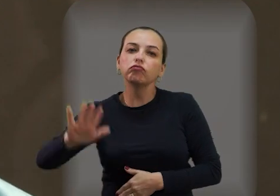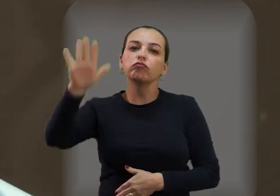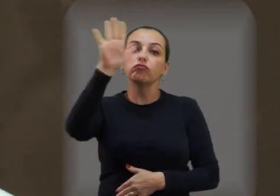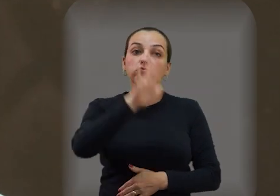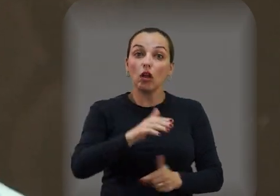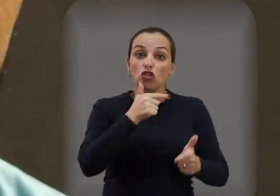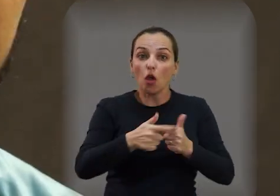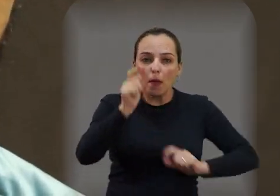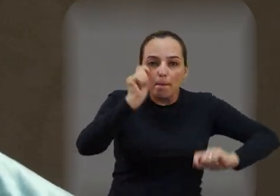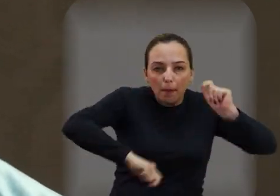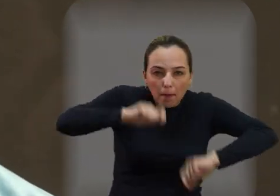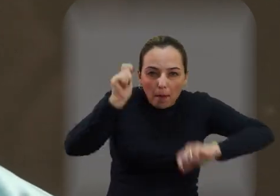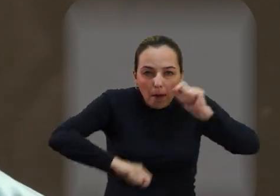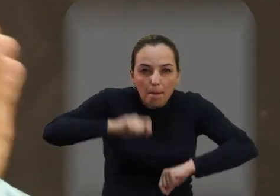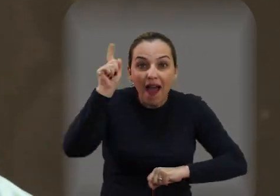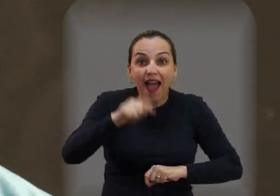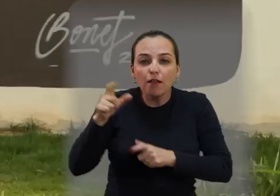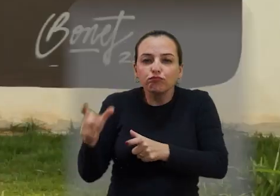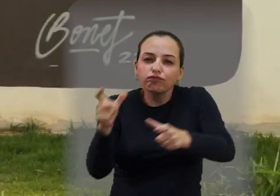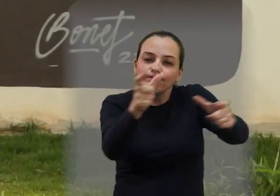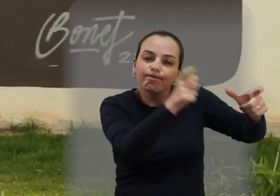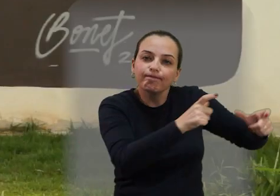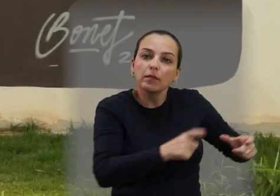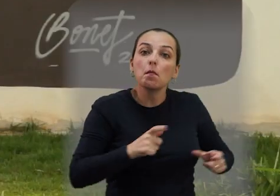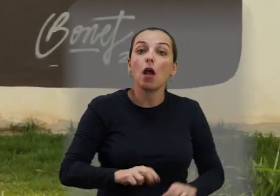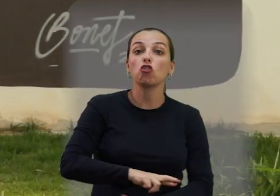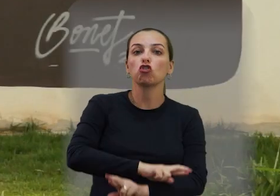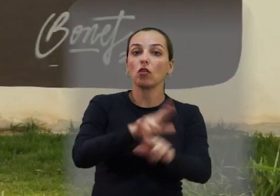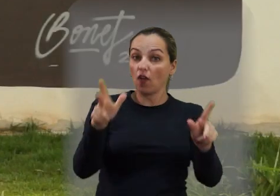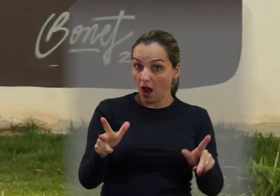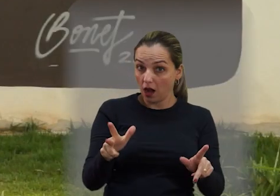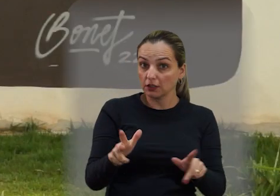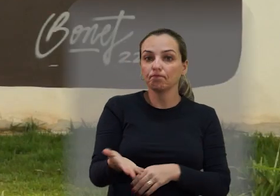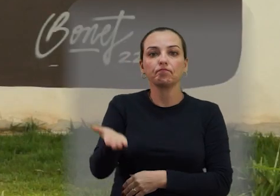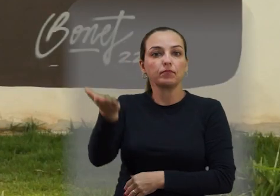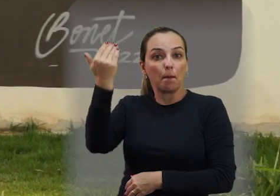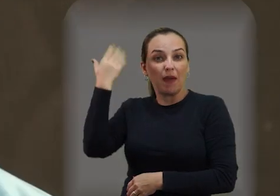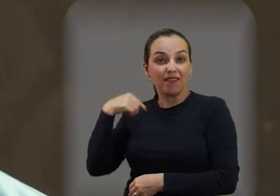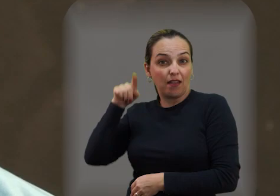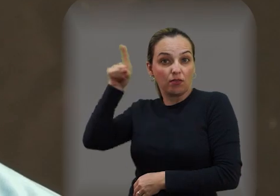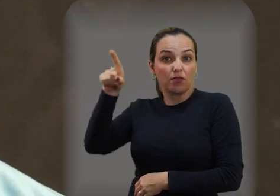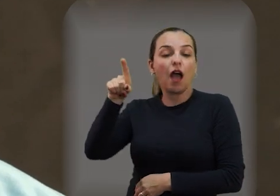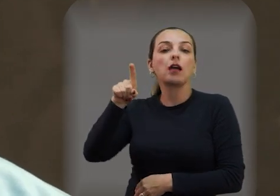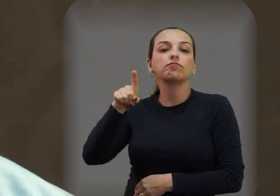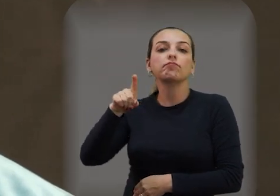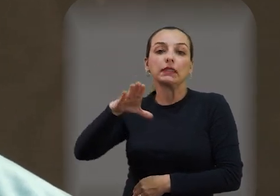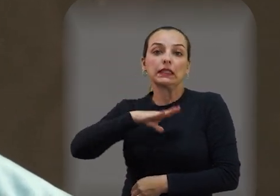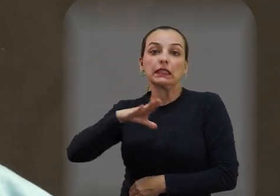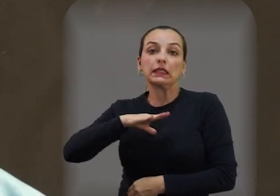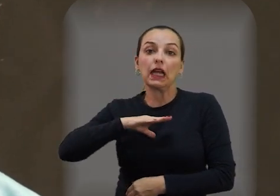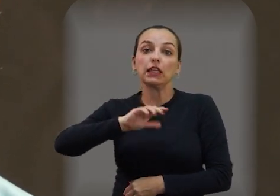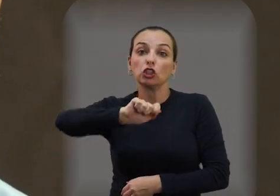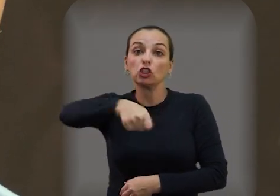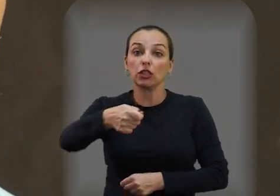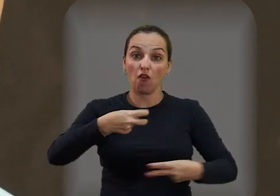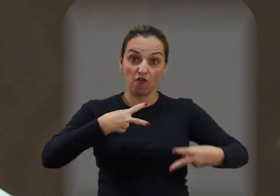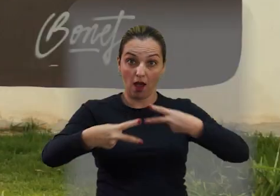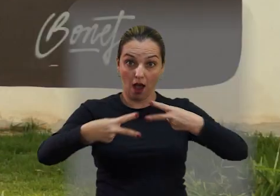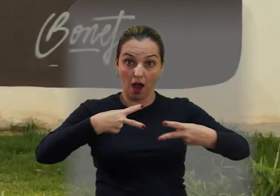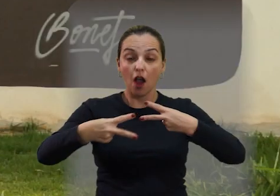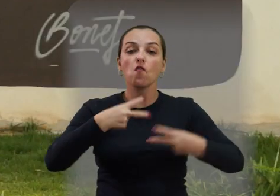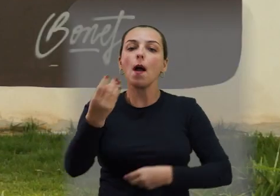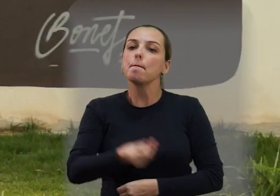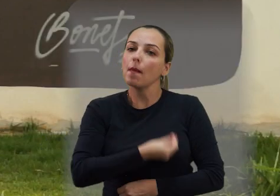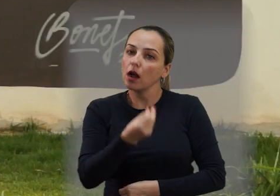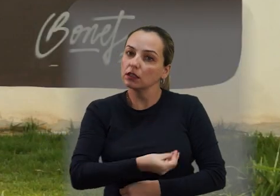Maracatu de Baque Virado, que é um projeto que ele é itinerante, então cada época está em um lugar. E no ano a gente foi em São José dos Campos.